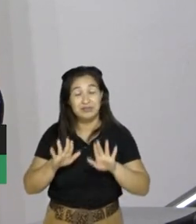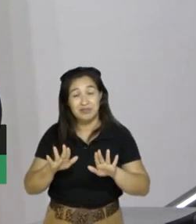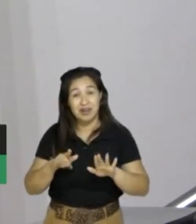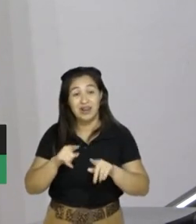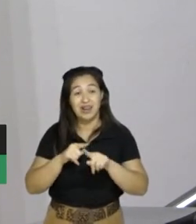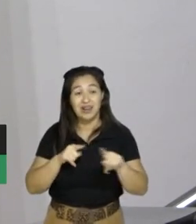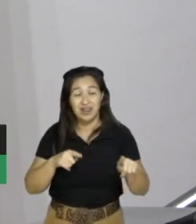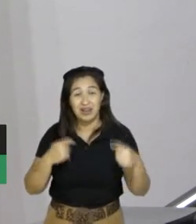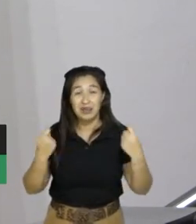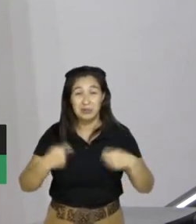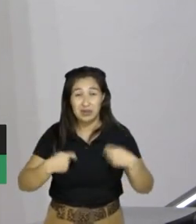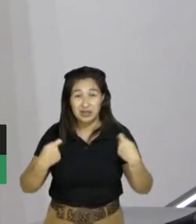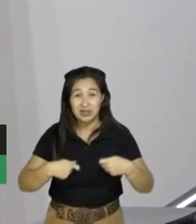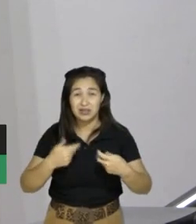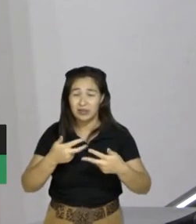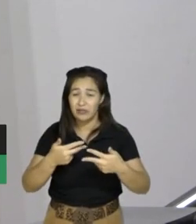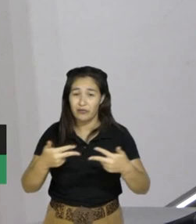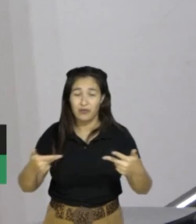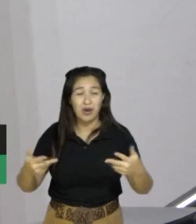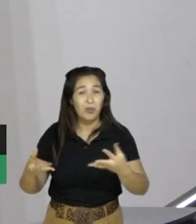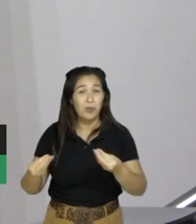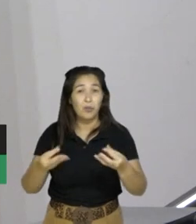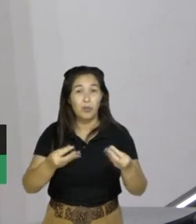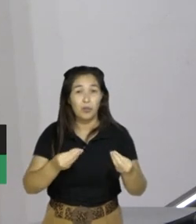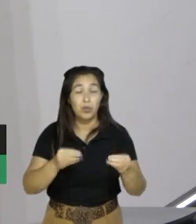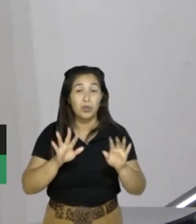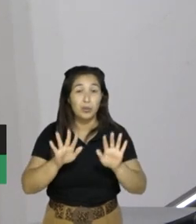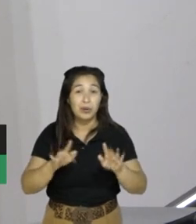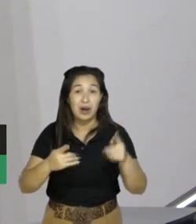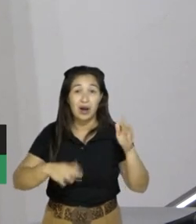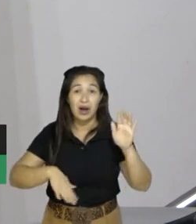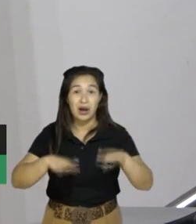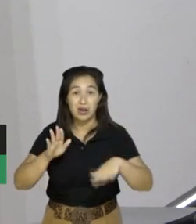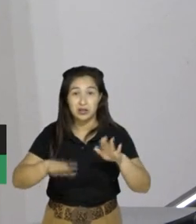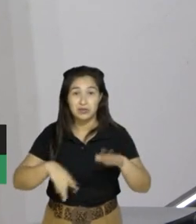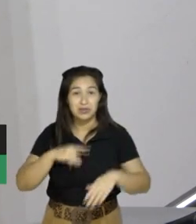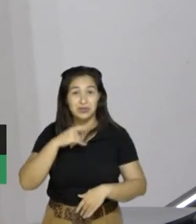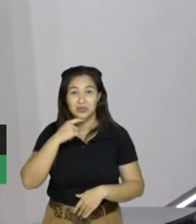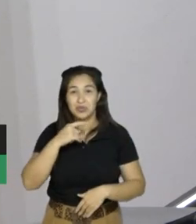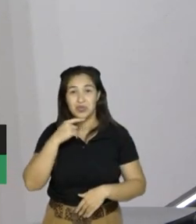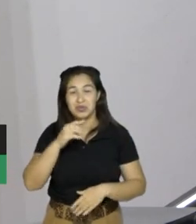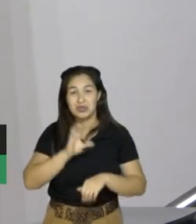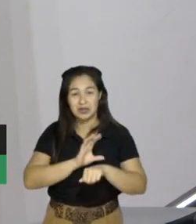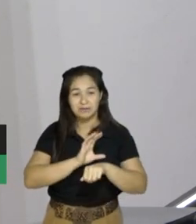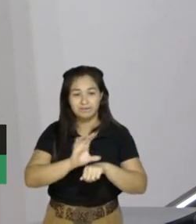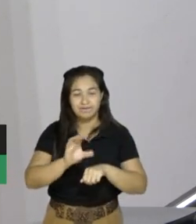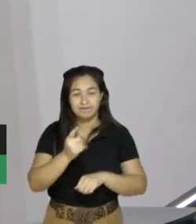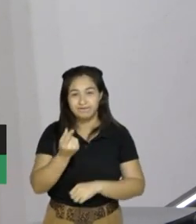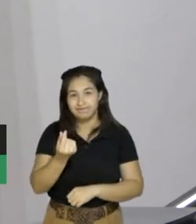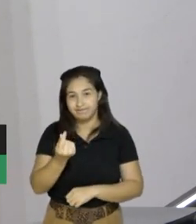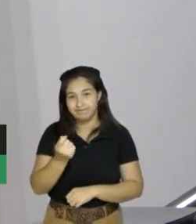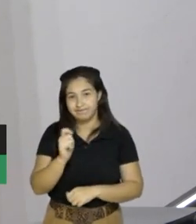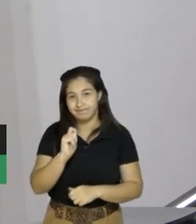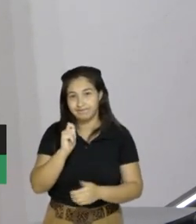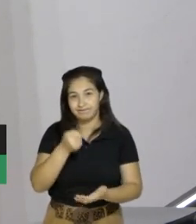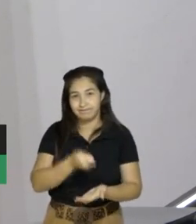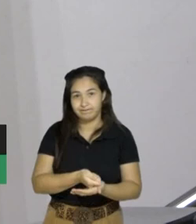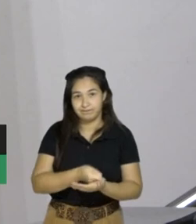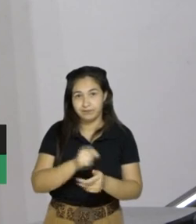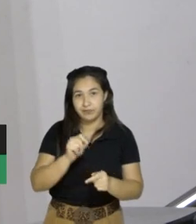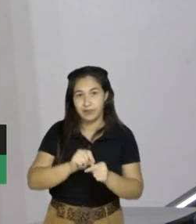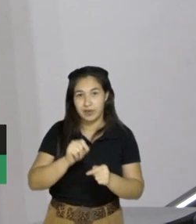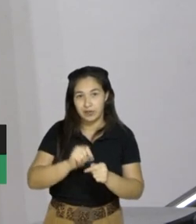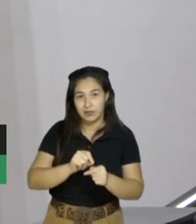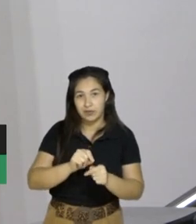são muito grandes e nem sempre nós conseguimos o volume de recursos necessário para fazer os